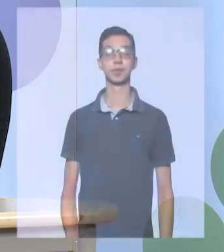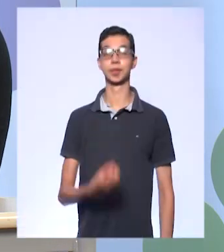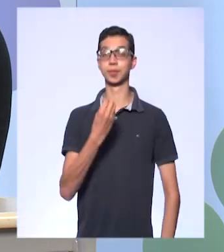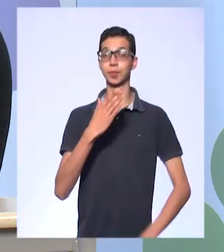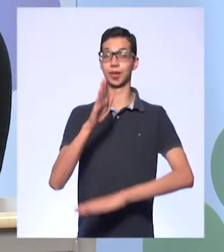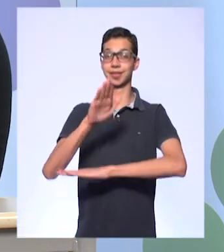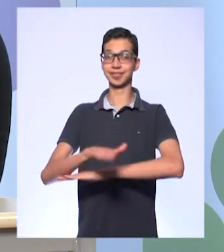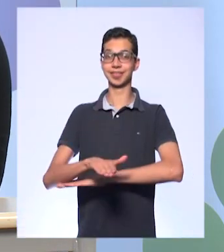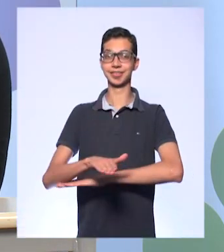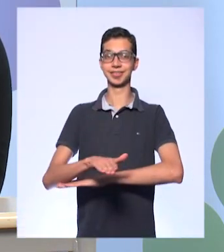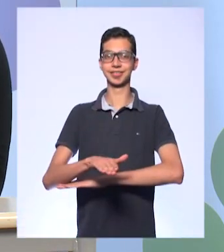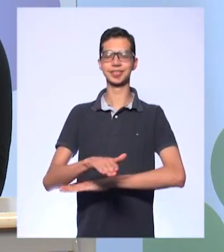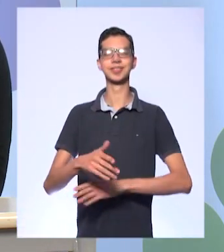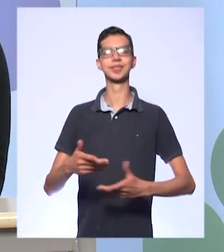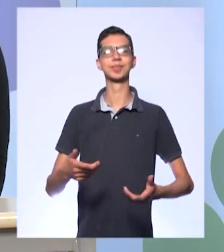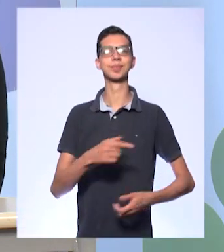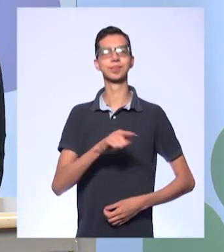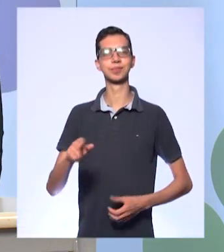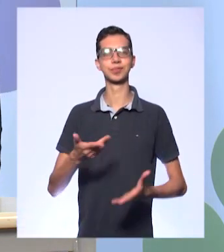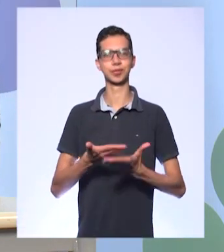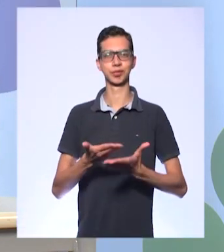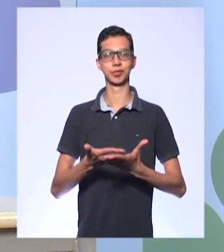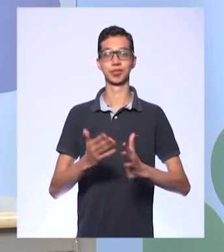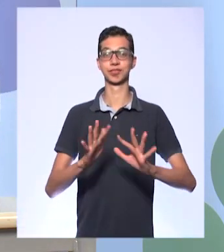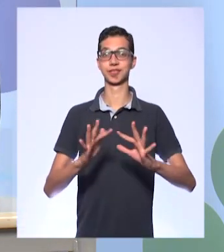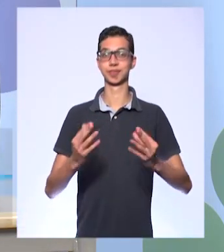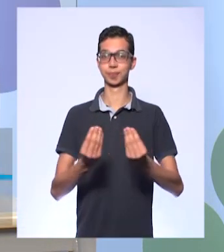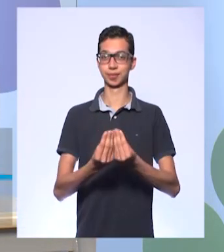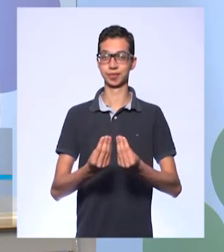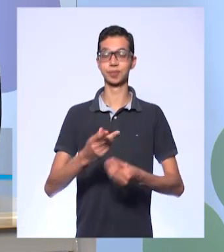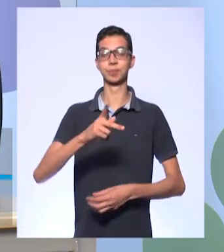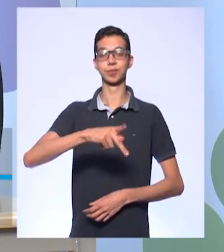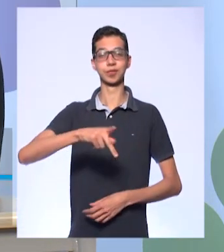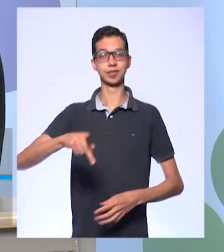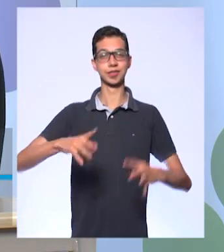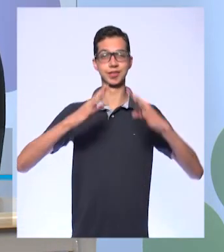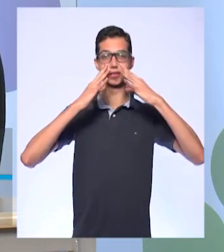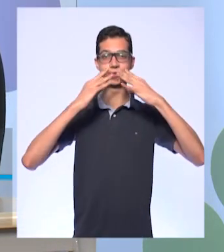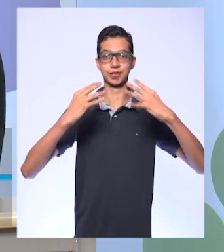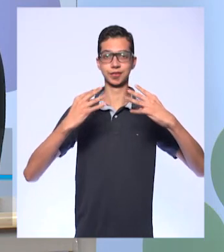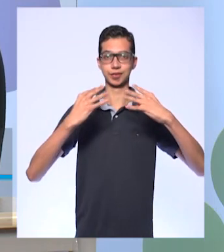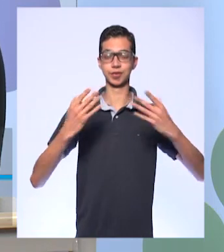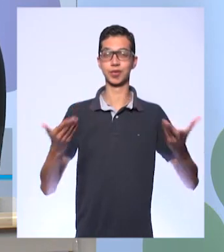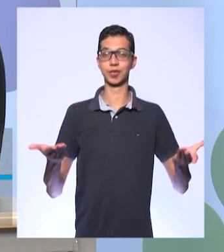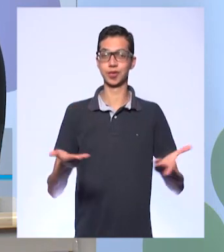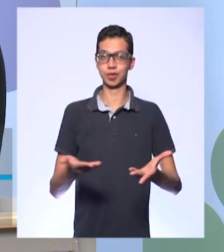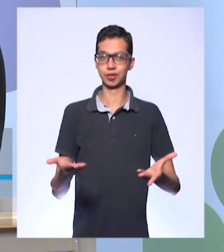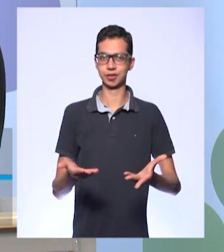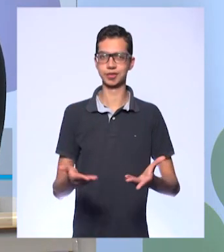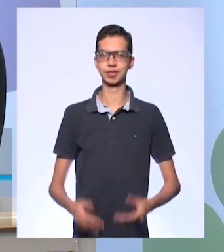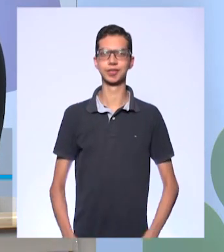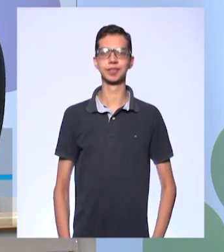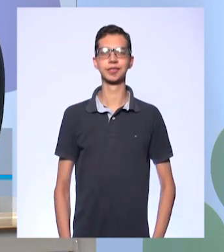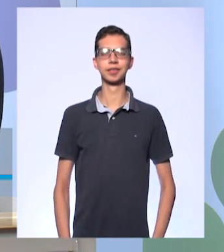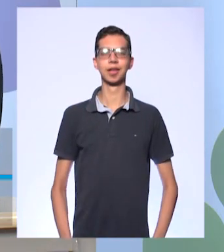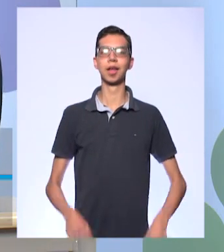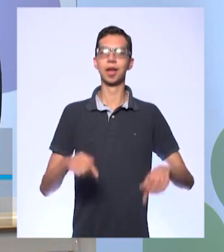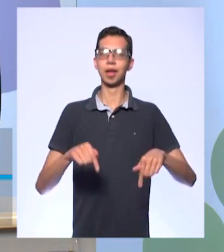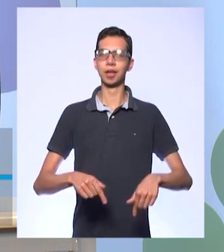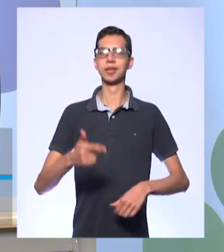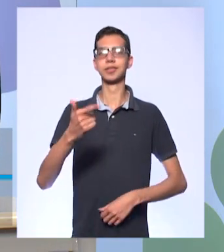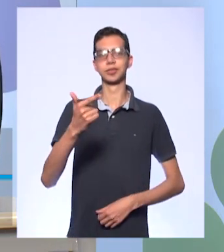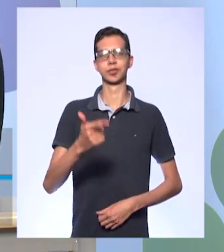Boa tarde, estudantes, familiares e professores que estão nos acompanhando hoje. Estamos aqui para mais uma aula